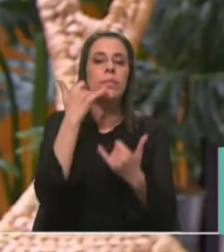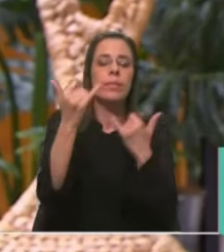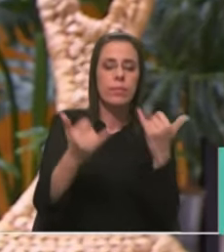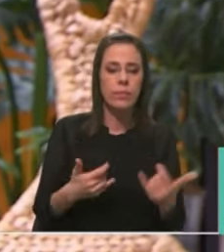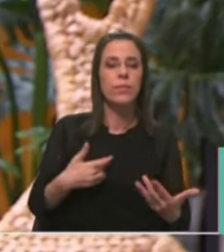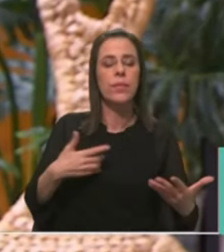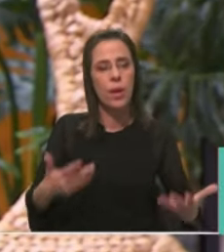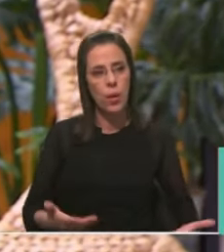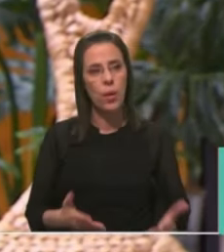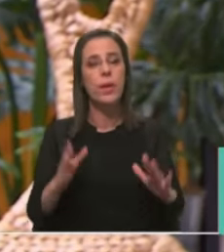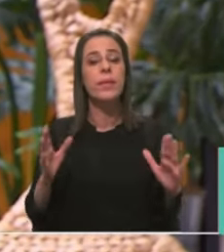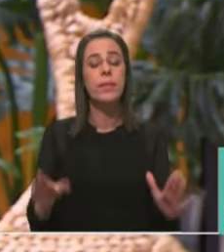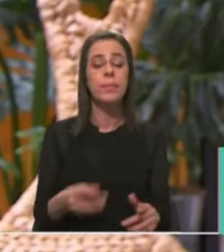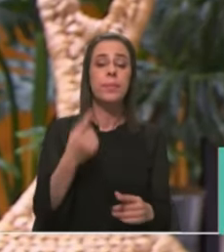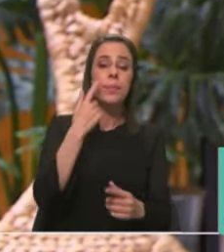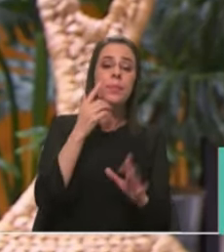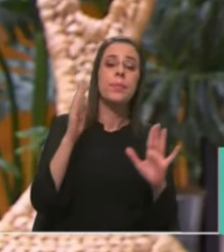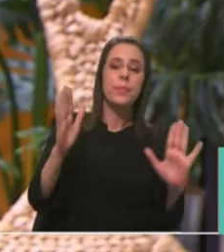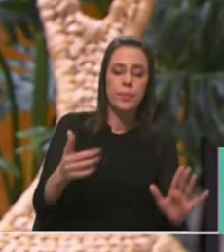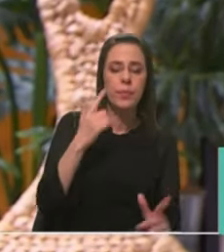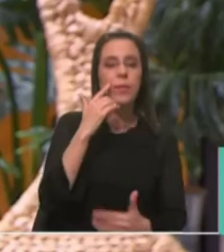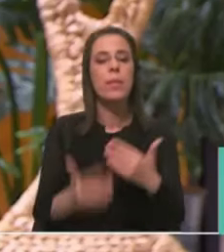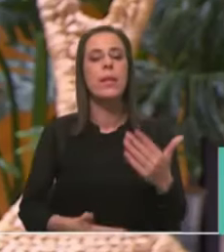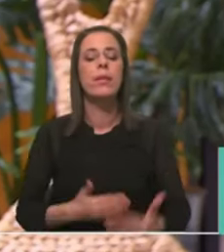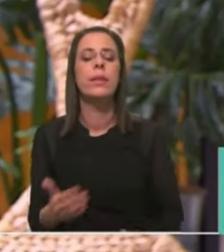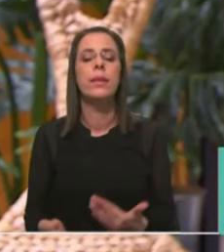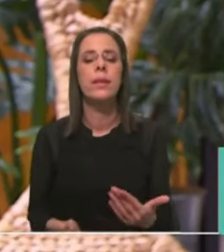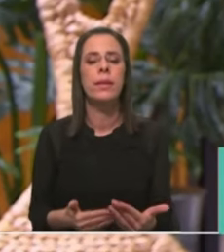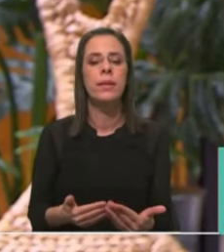olha, agora é que é desta, vamos avançar.